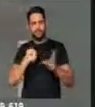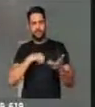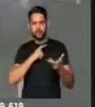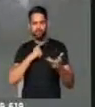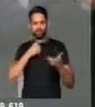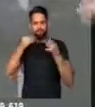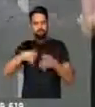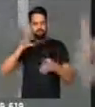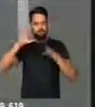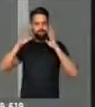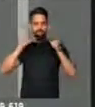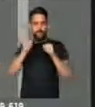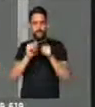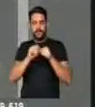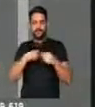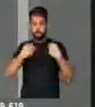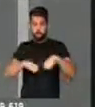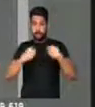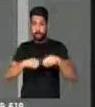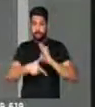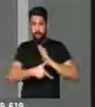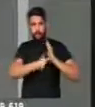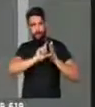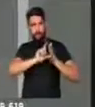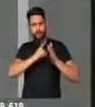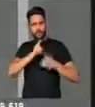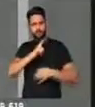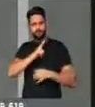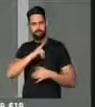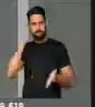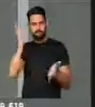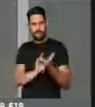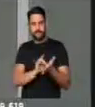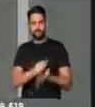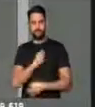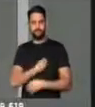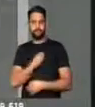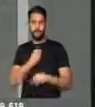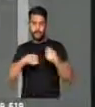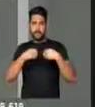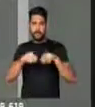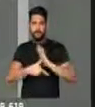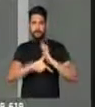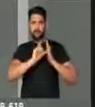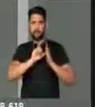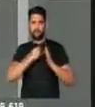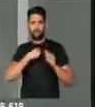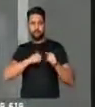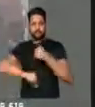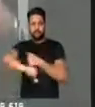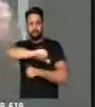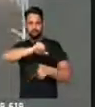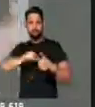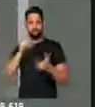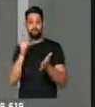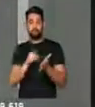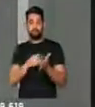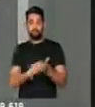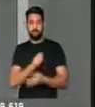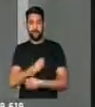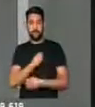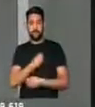se pensou fazer, precisa antes de ter concretitude, precisa, antes de virar